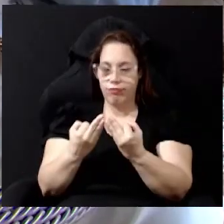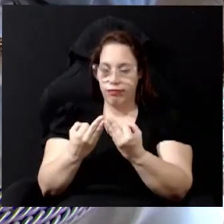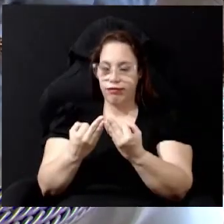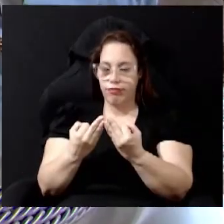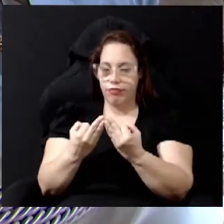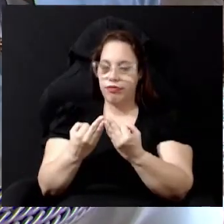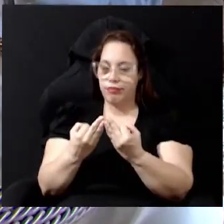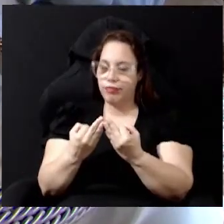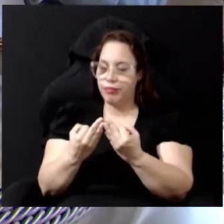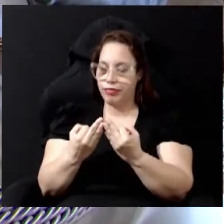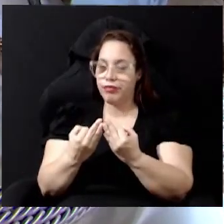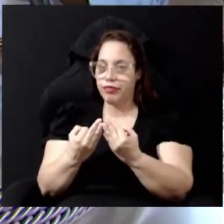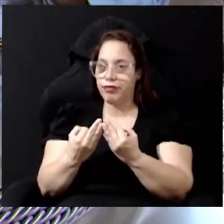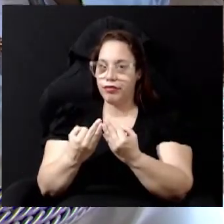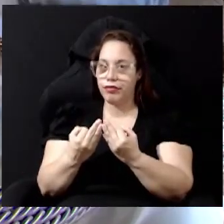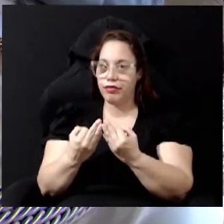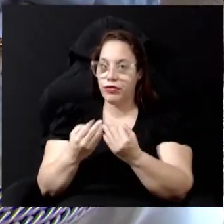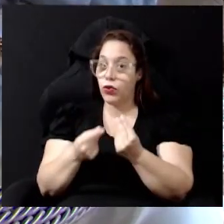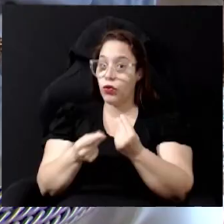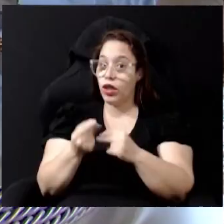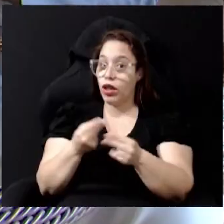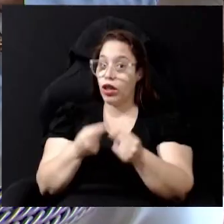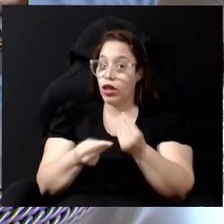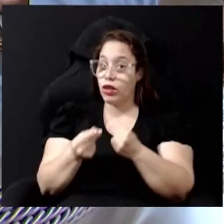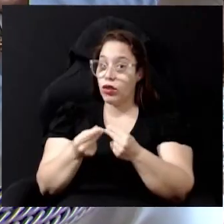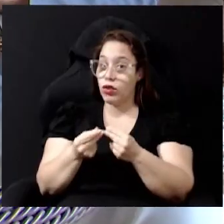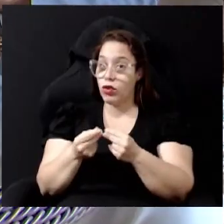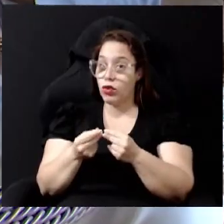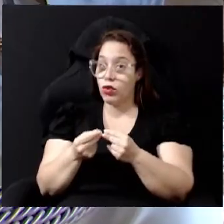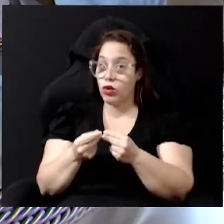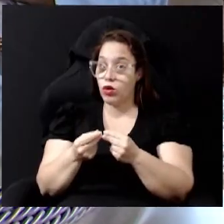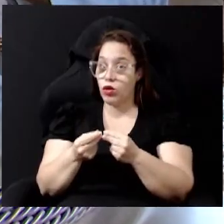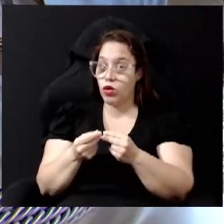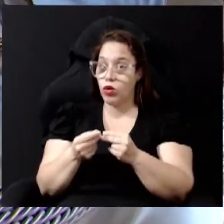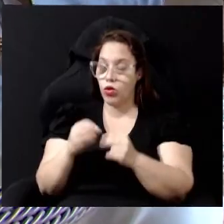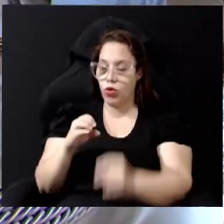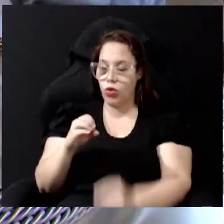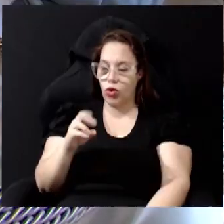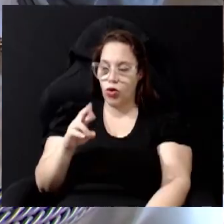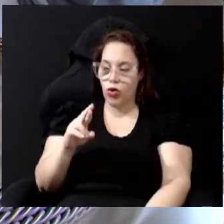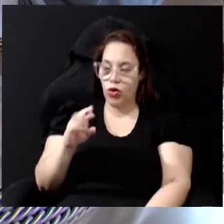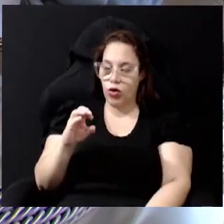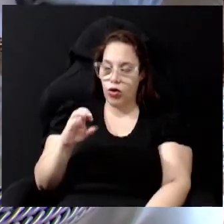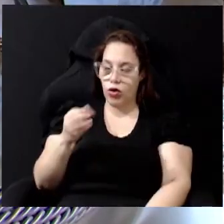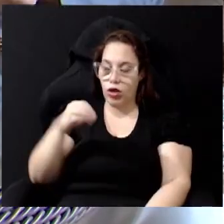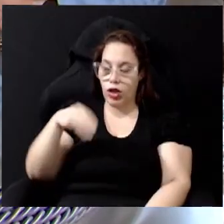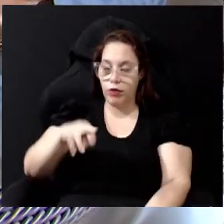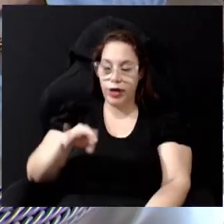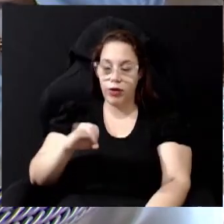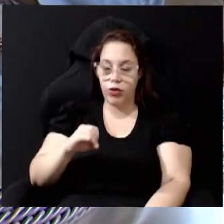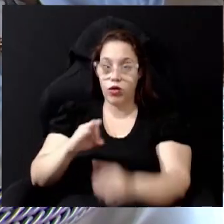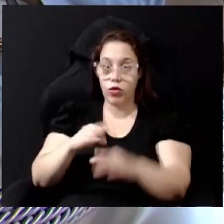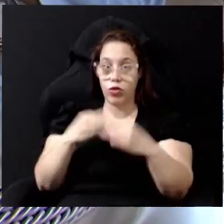planejamento financeiro por meio do orçamento familiar. O que é isso? Sentar e fazer as contas do